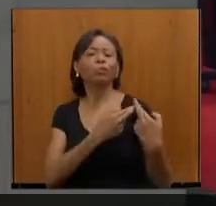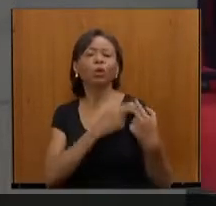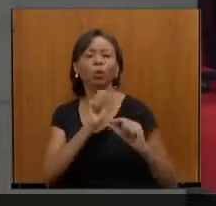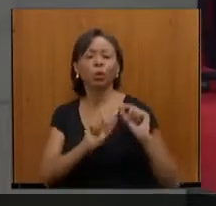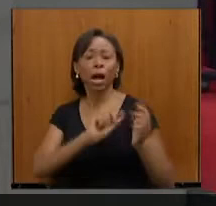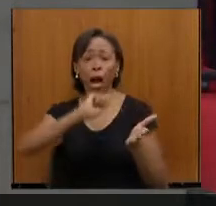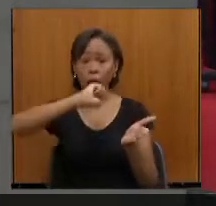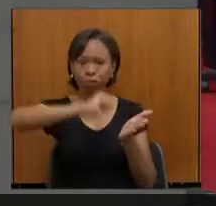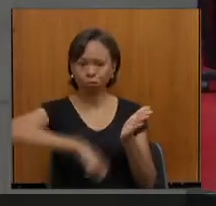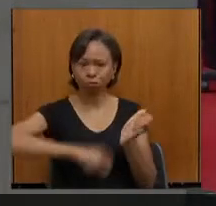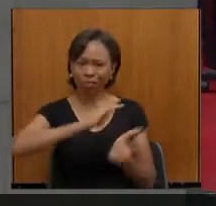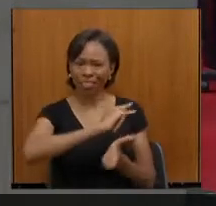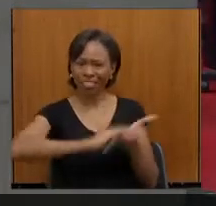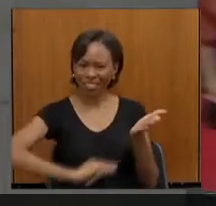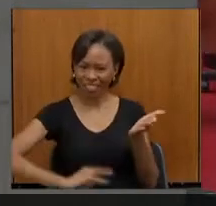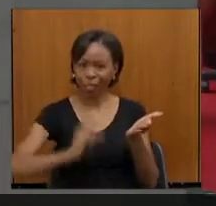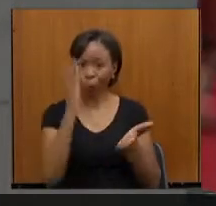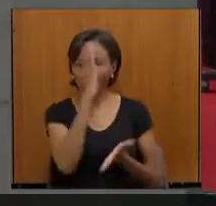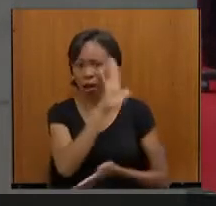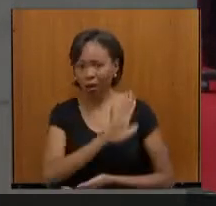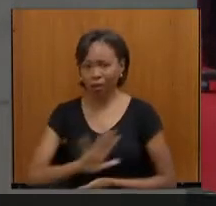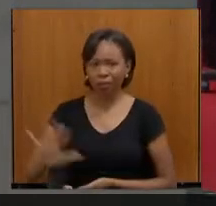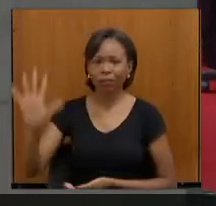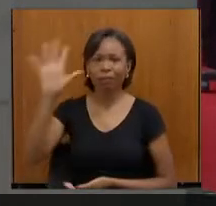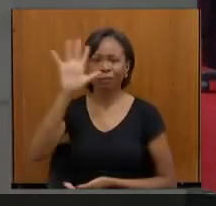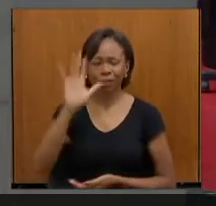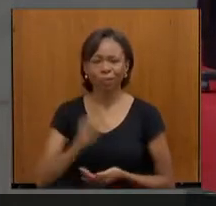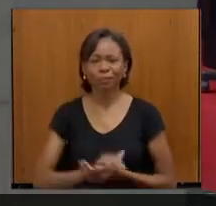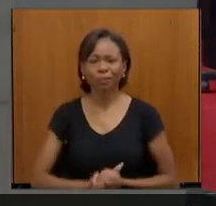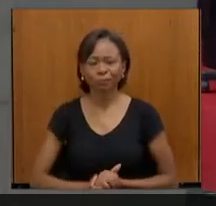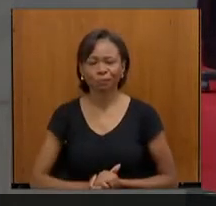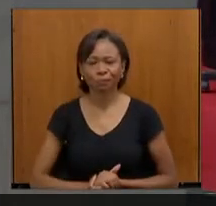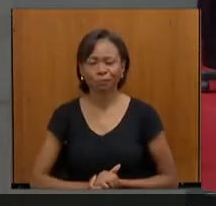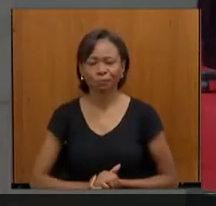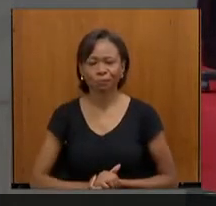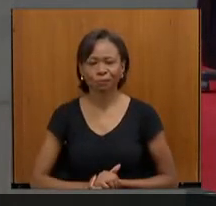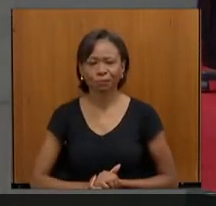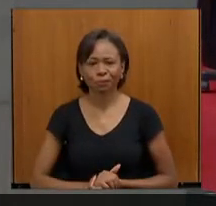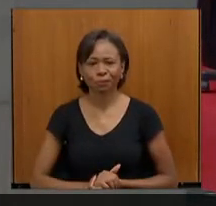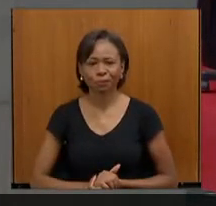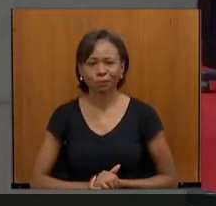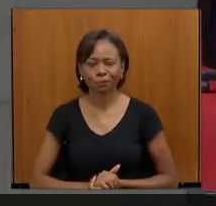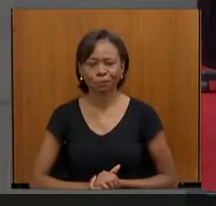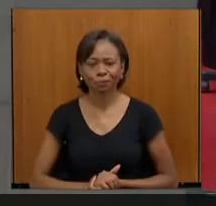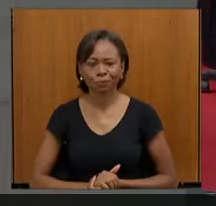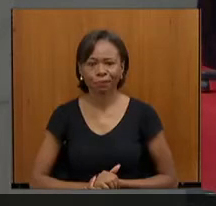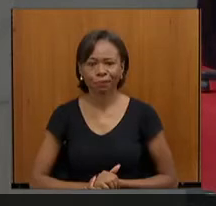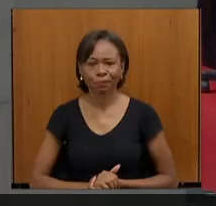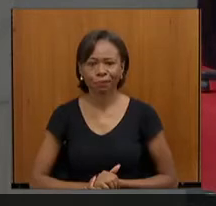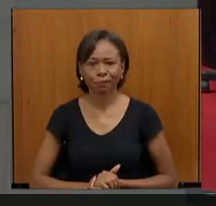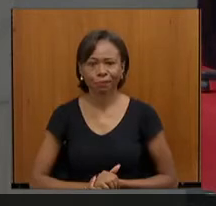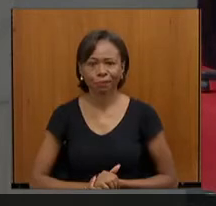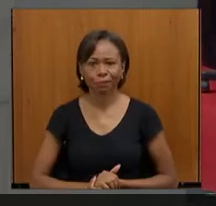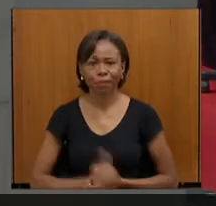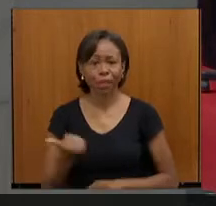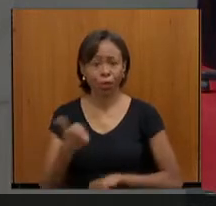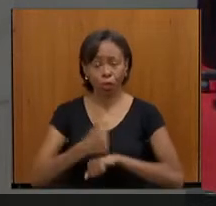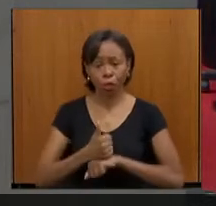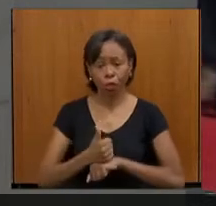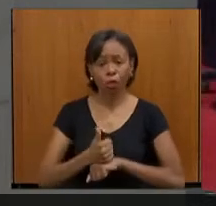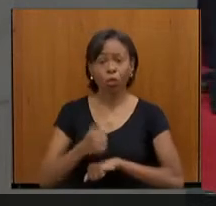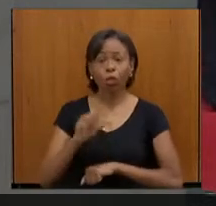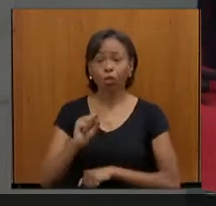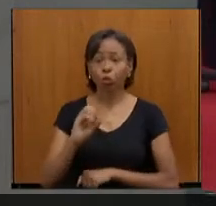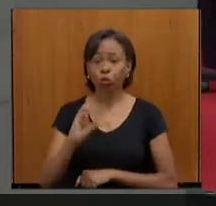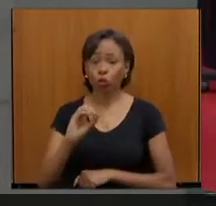pacto nacionalmente. Senhoras e senhores, em nome da doutora Socorro Gross,